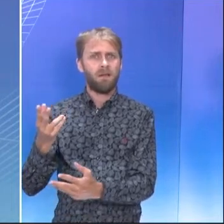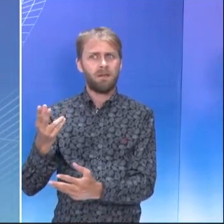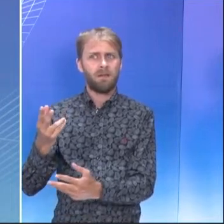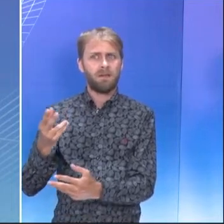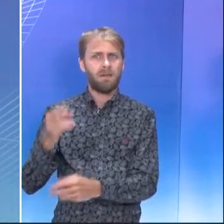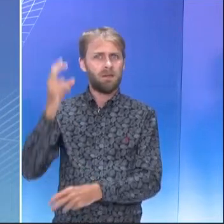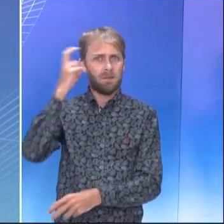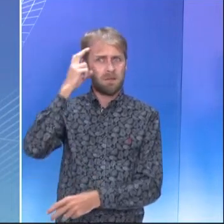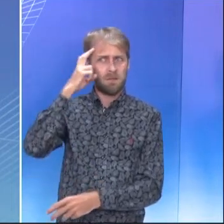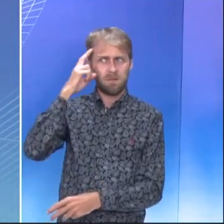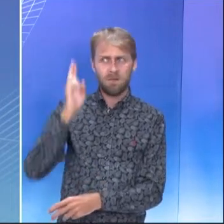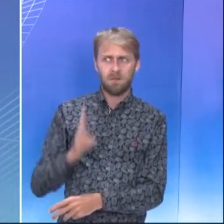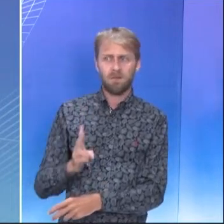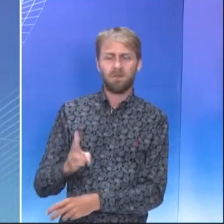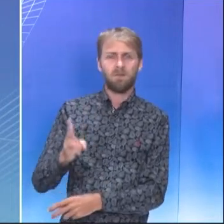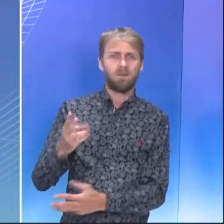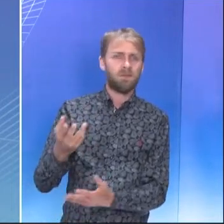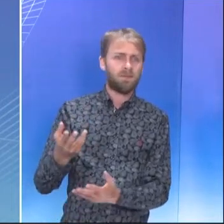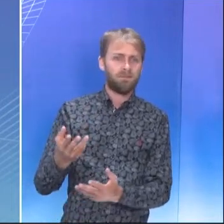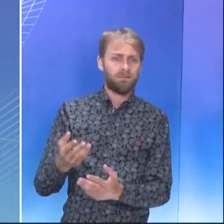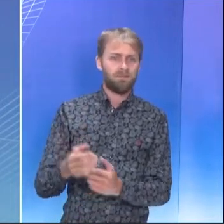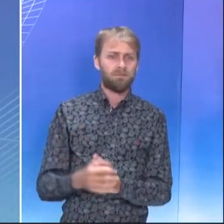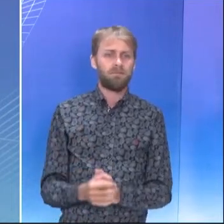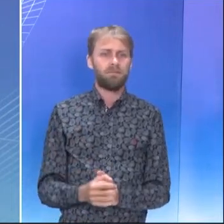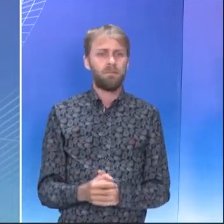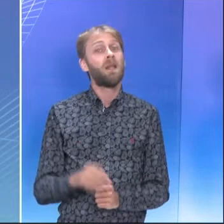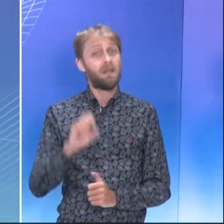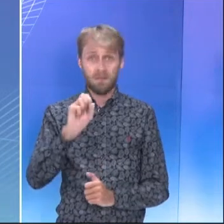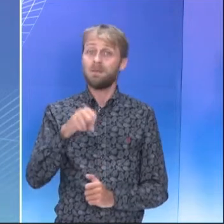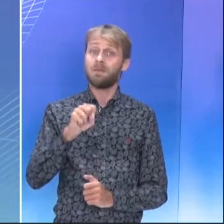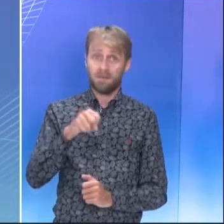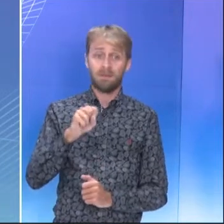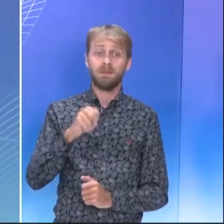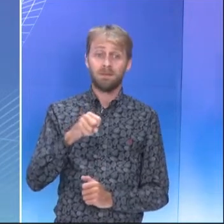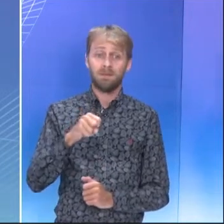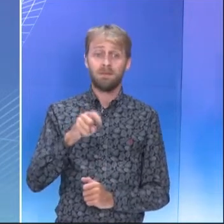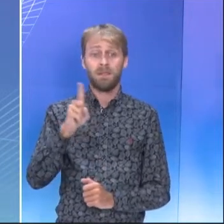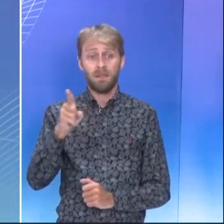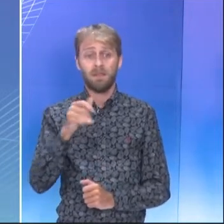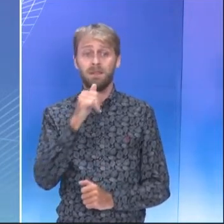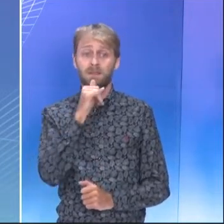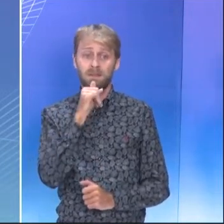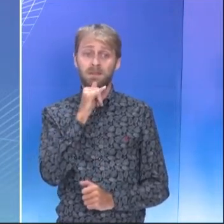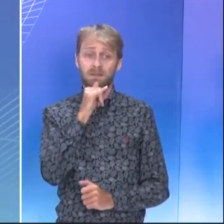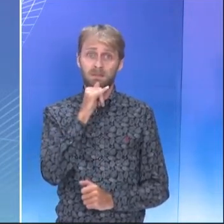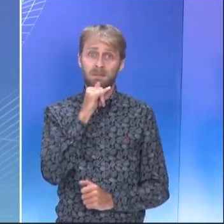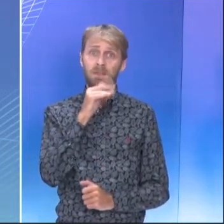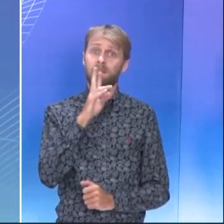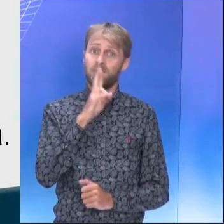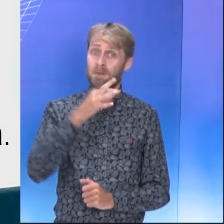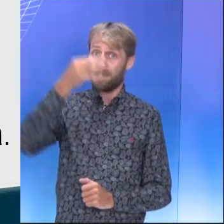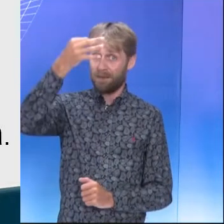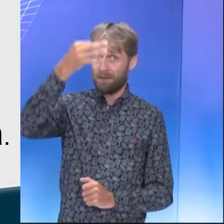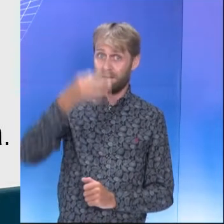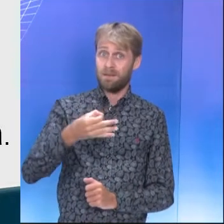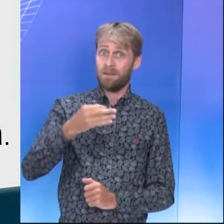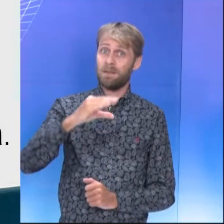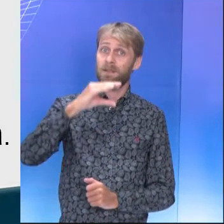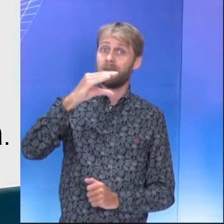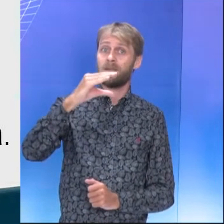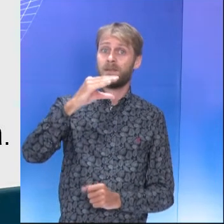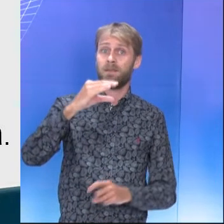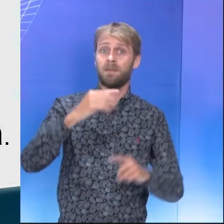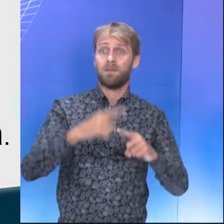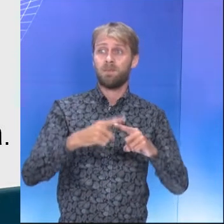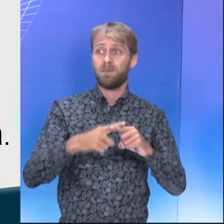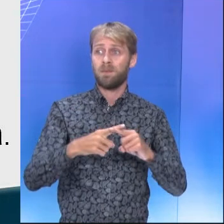sua cultura, seus bens imateriais? Sim. Nesse caso aqui, a resposta correta seria a alternativa C, porque ela